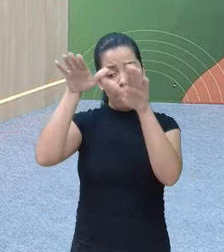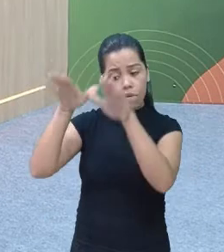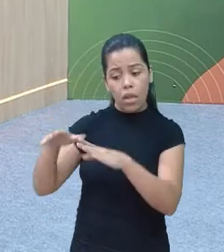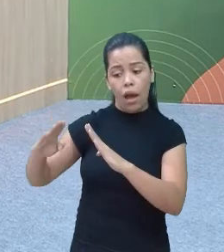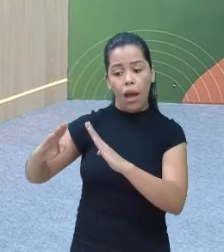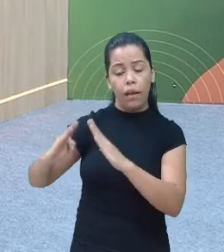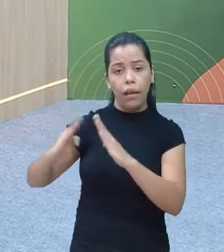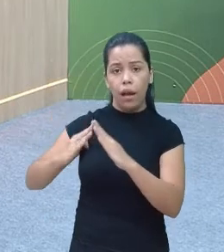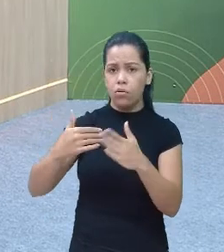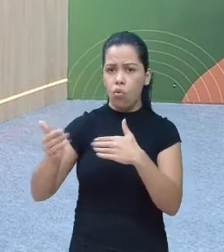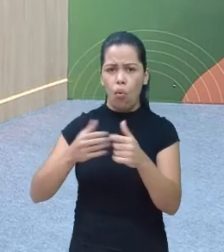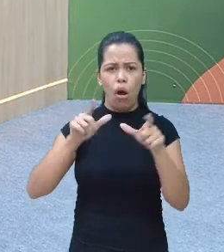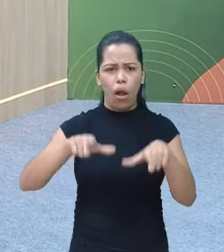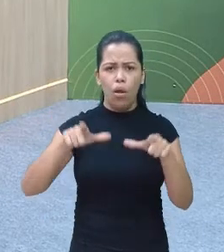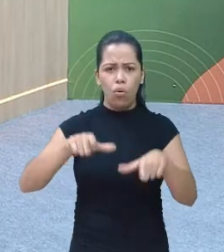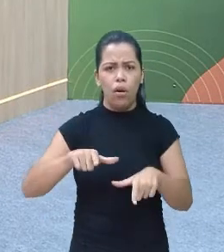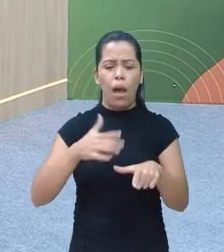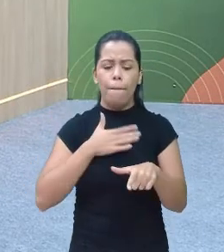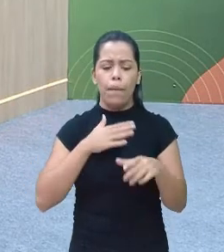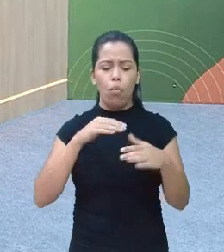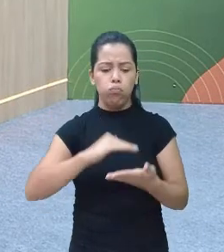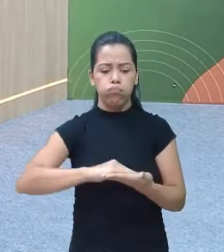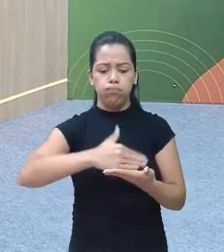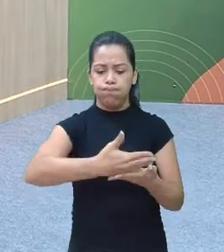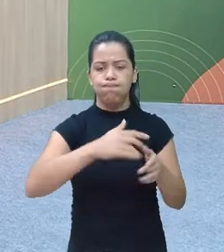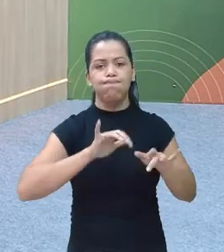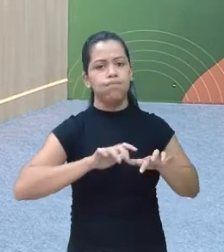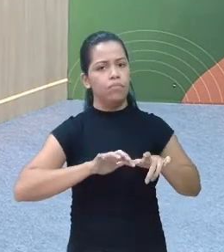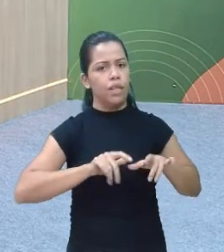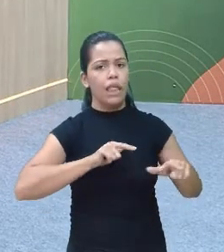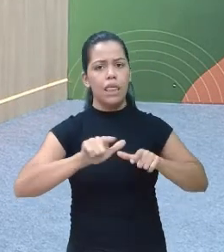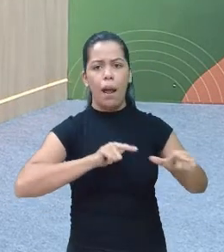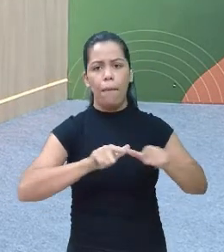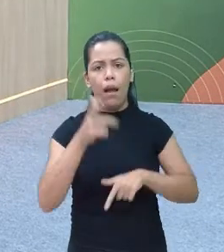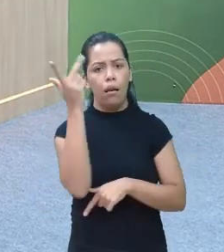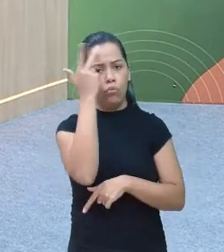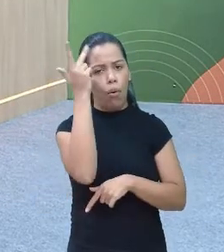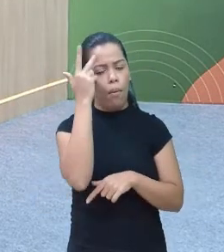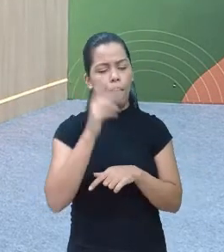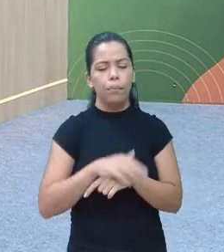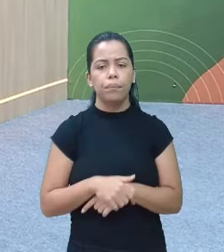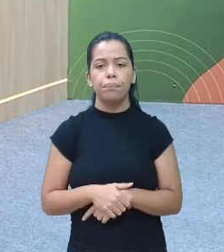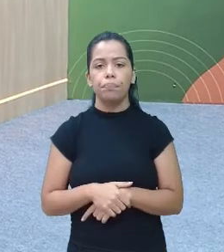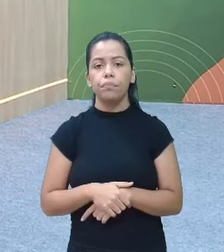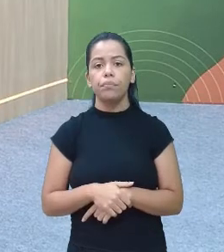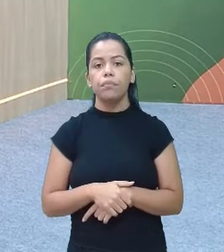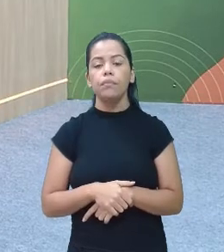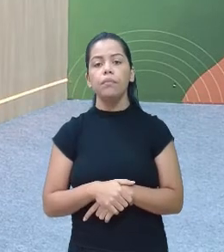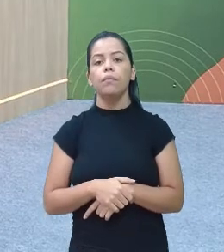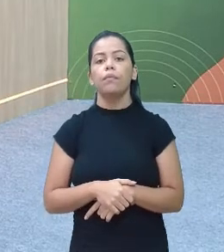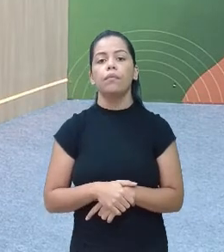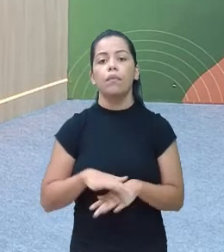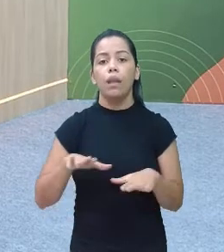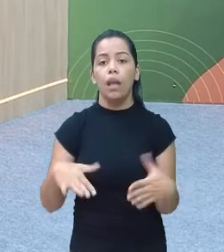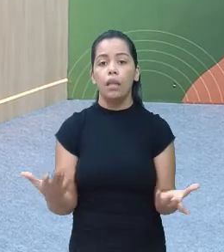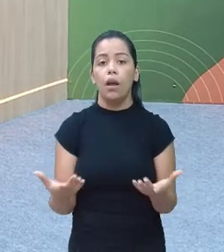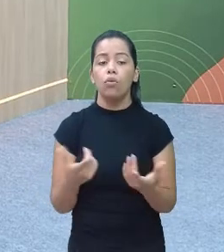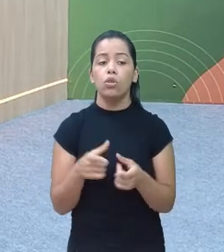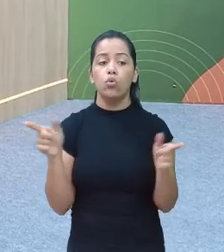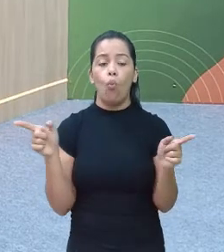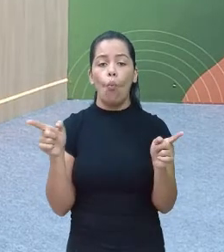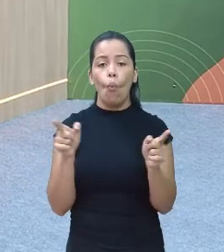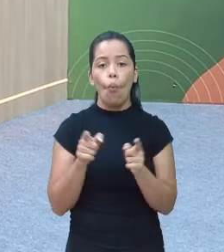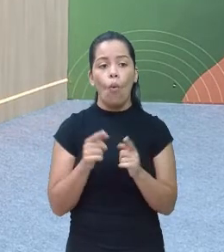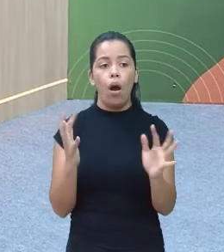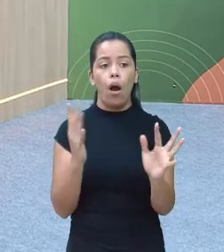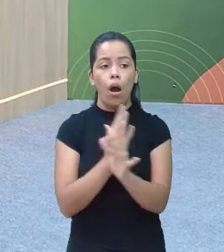lugar. Isso significa algumas coisas. Isso significa a diminuição do convívio social, porque se